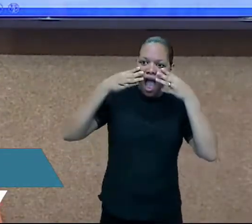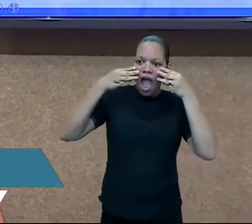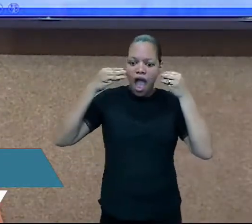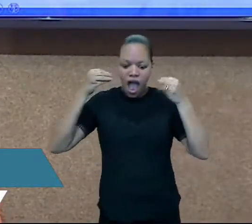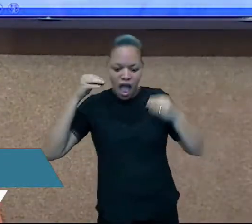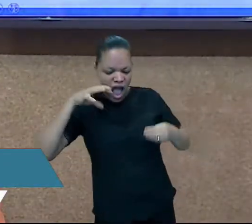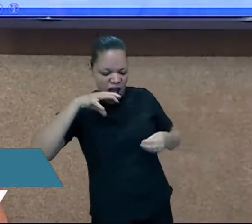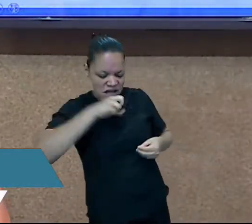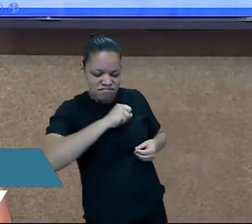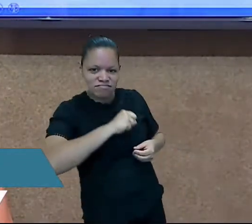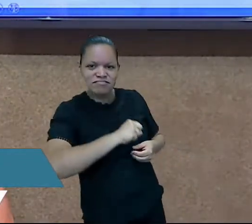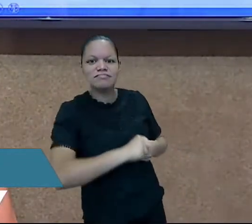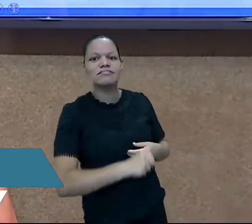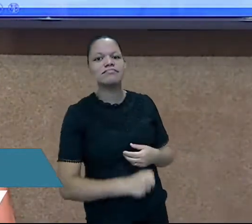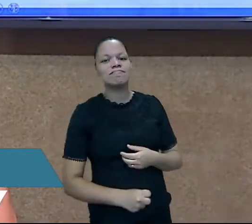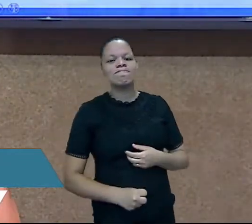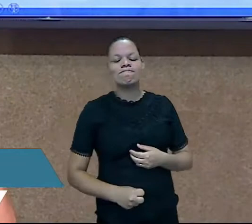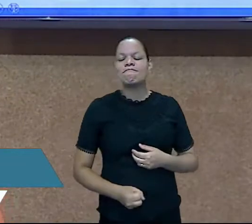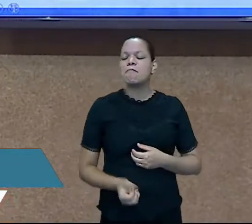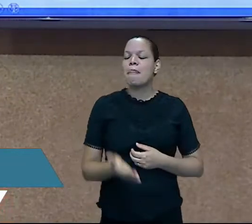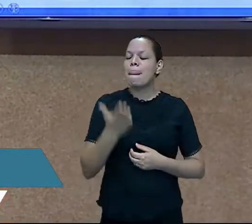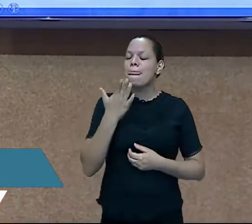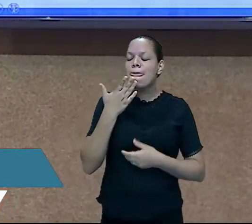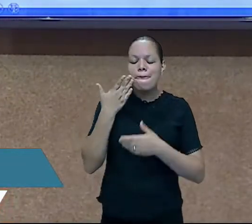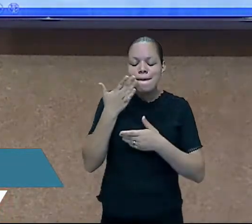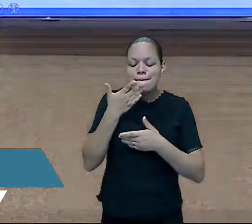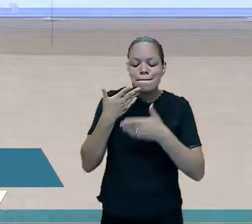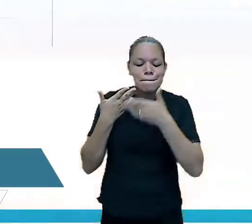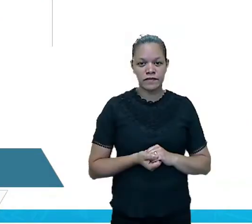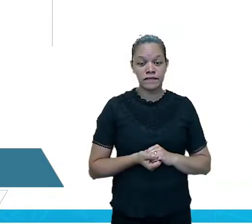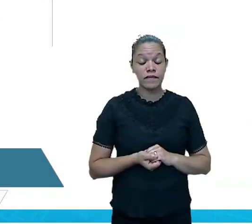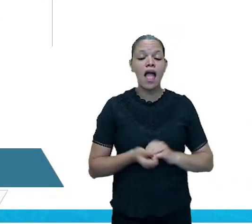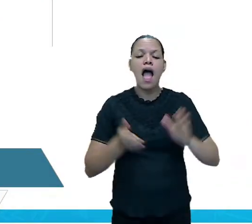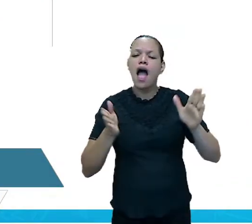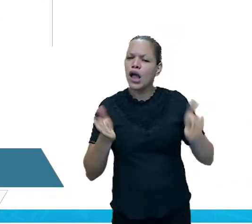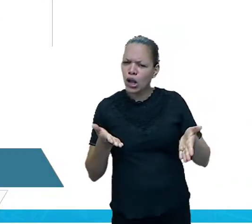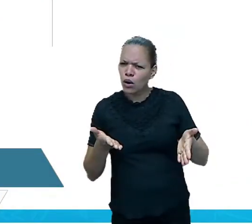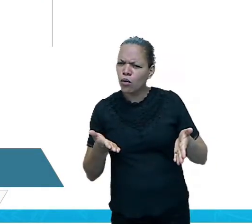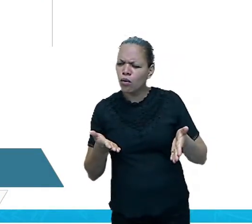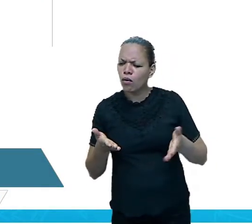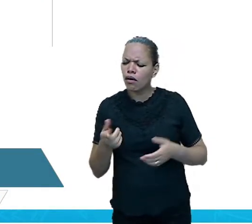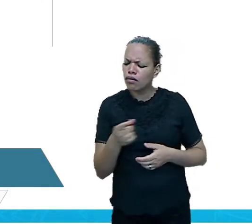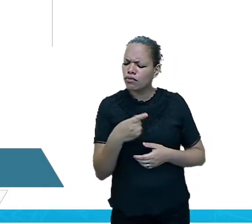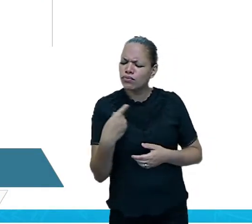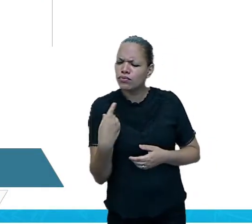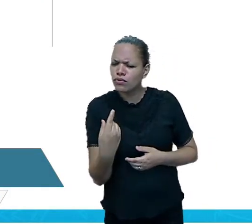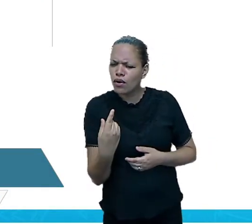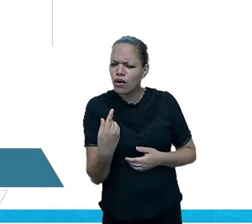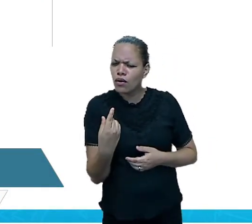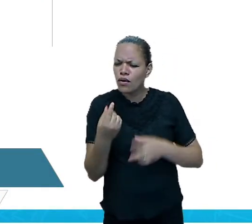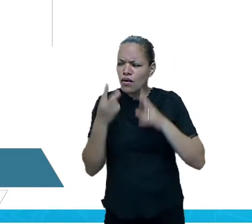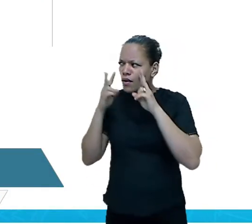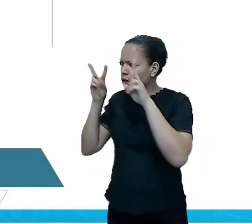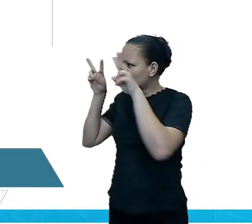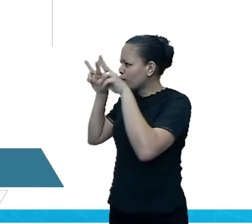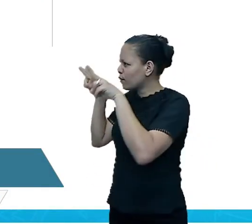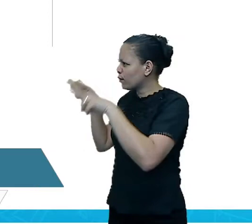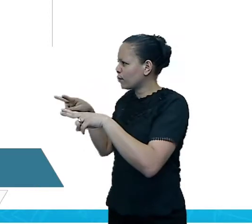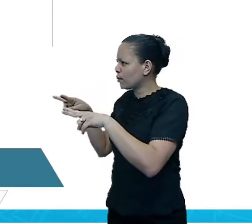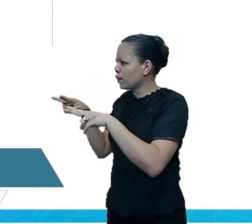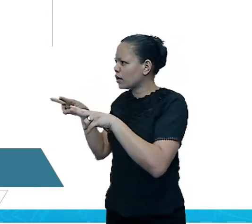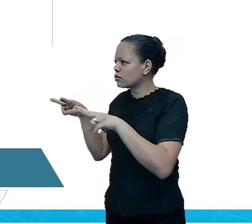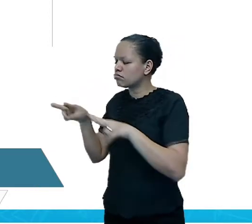abocanhou e fez uma bela de uma refeição. Agora, nós vamos ver os adjetivos.